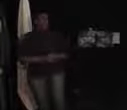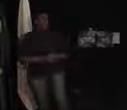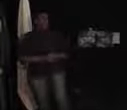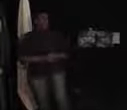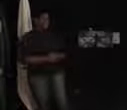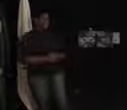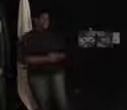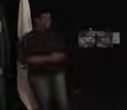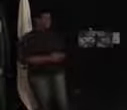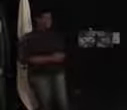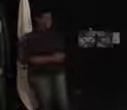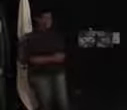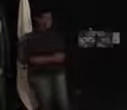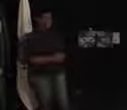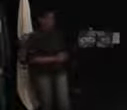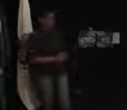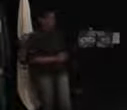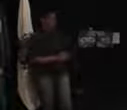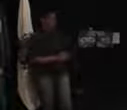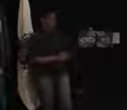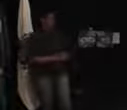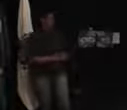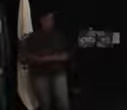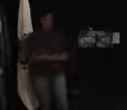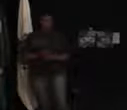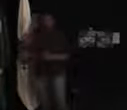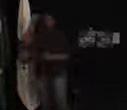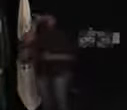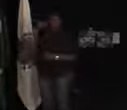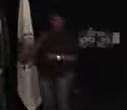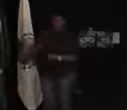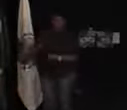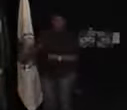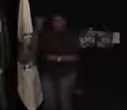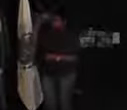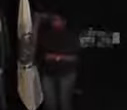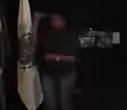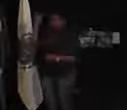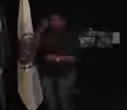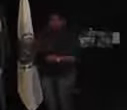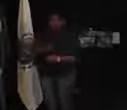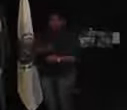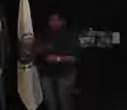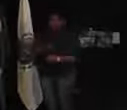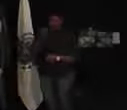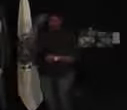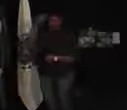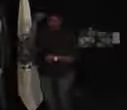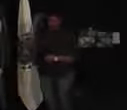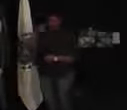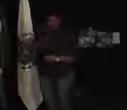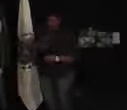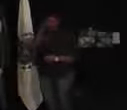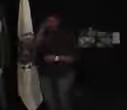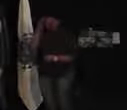mas essa questão de colocar sempre culpa nos outros pelos seus desacertos é bastante comum.